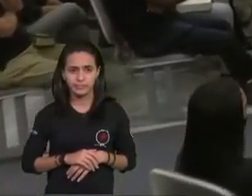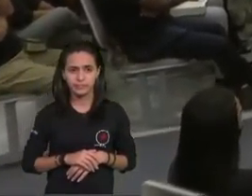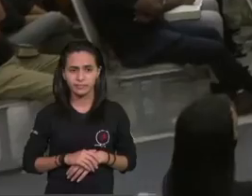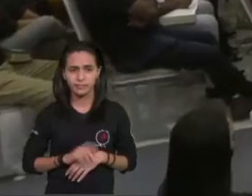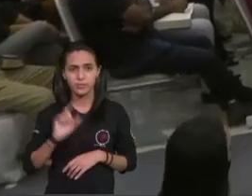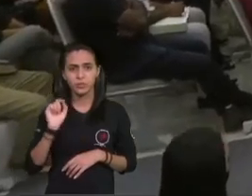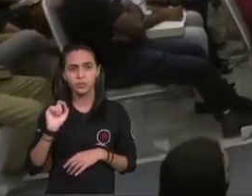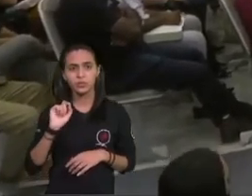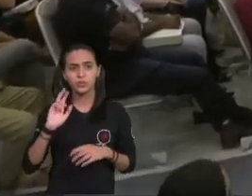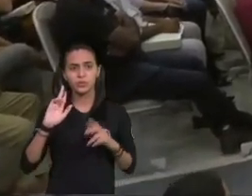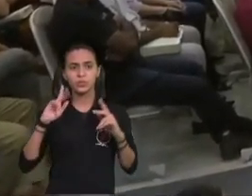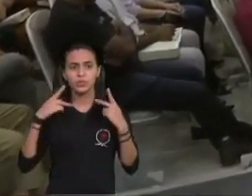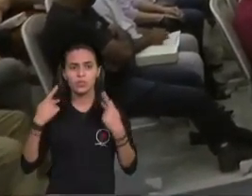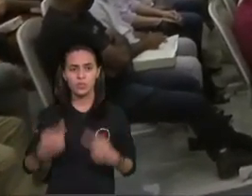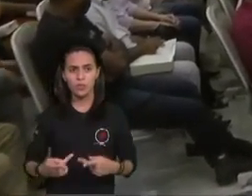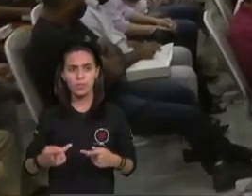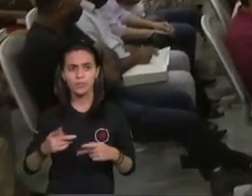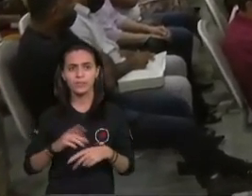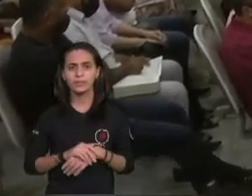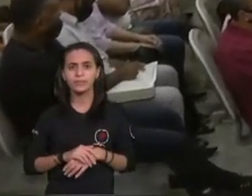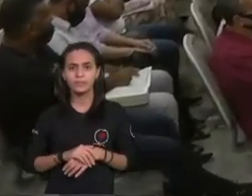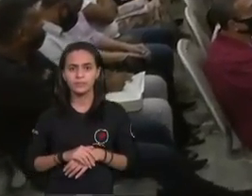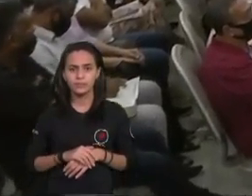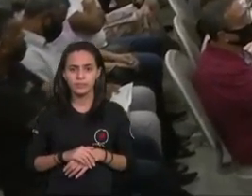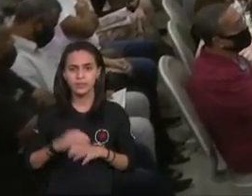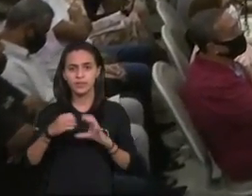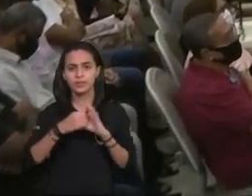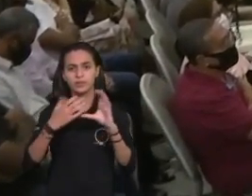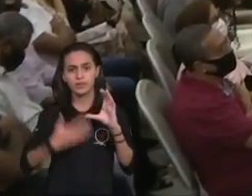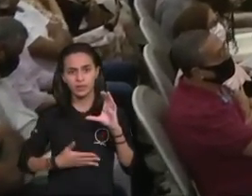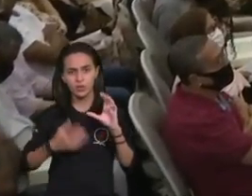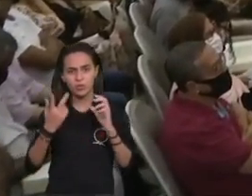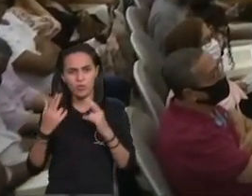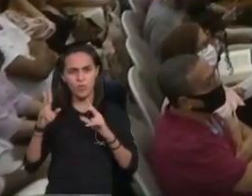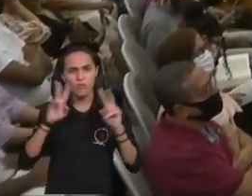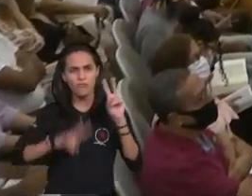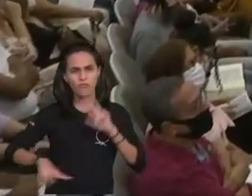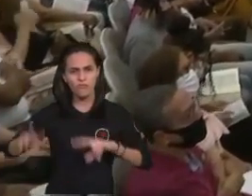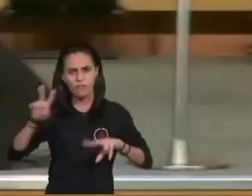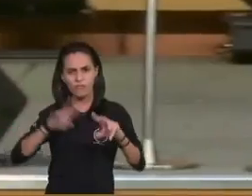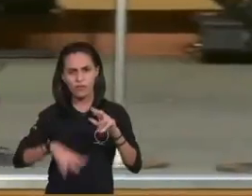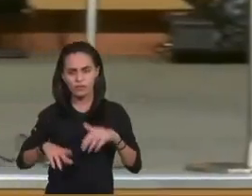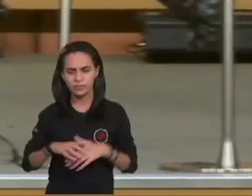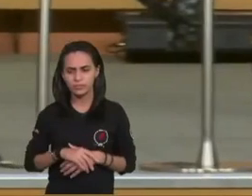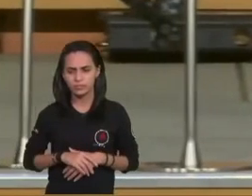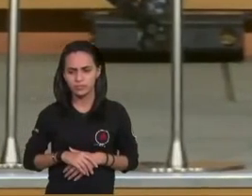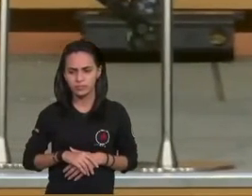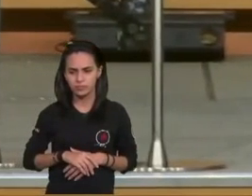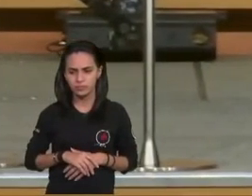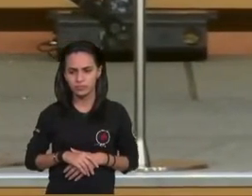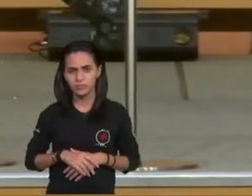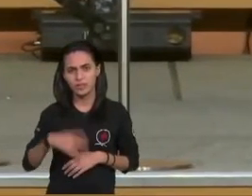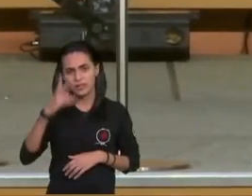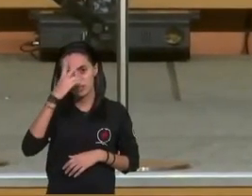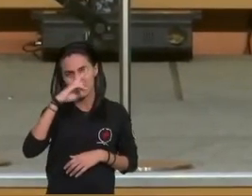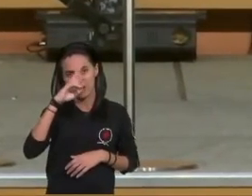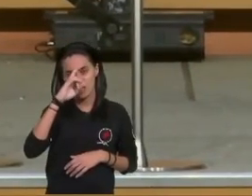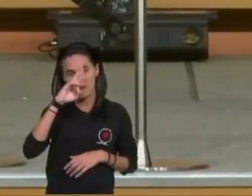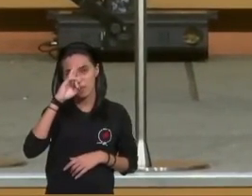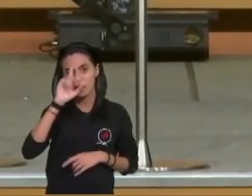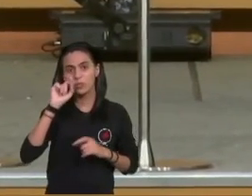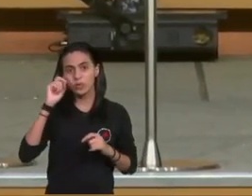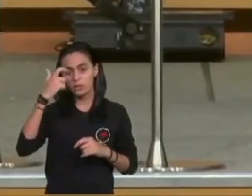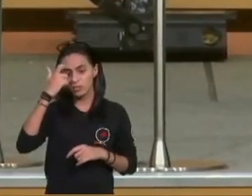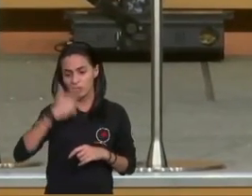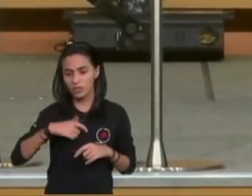é caracterizado como o vento Salmo de número 78 Versículo 39 Hum lembrou-se